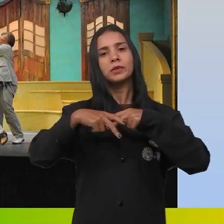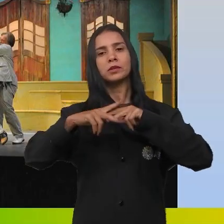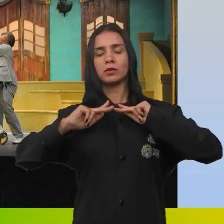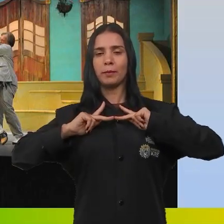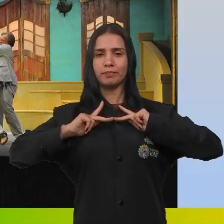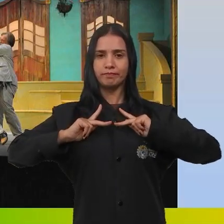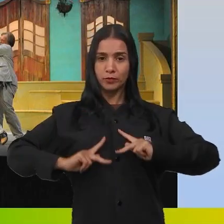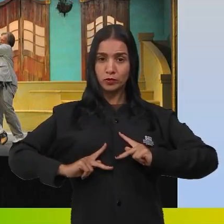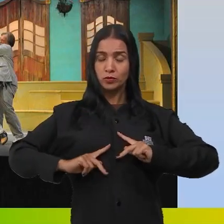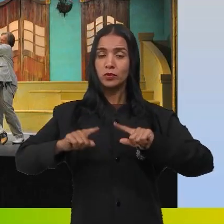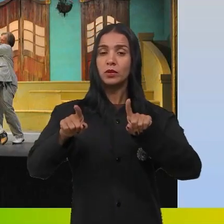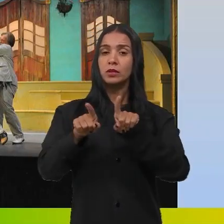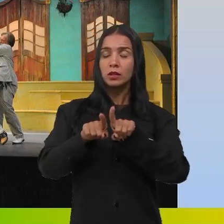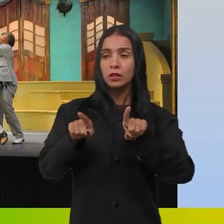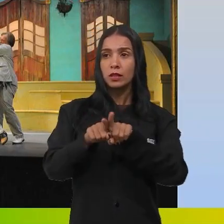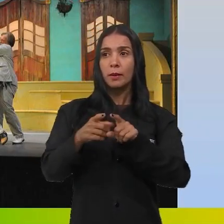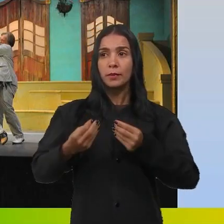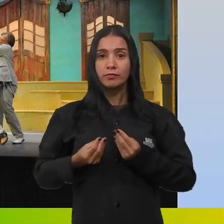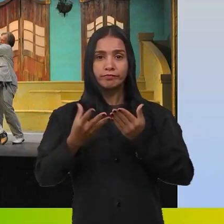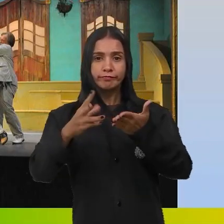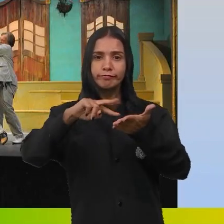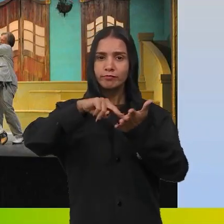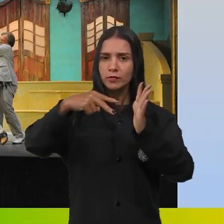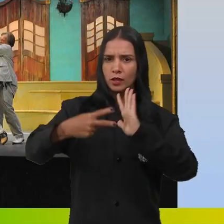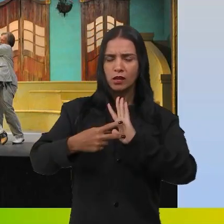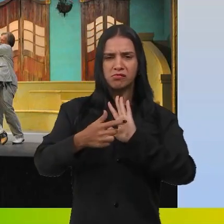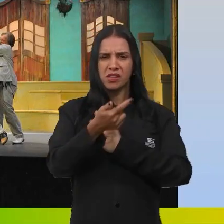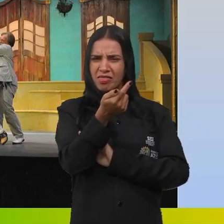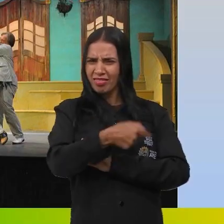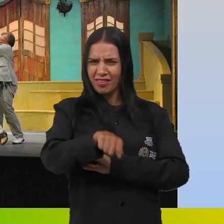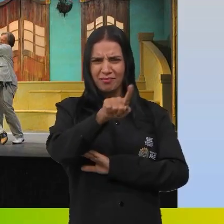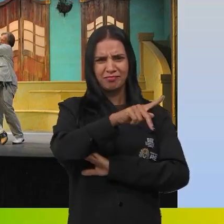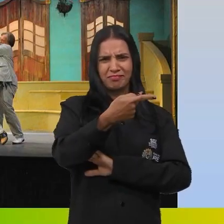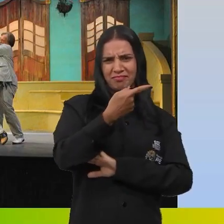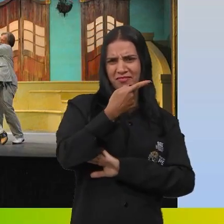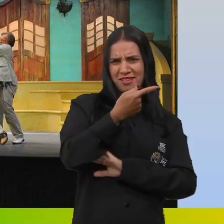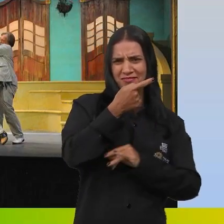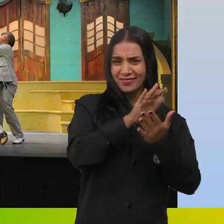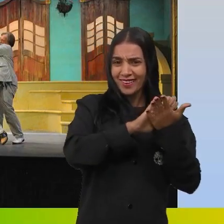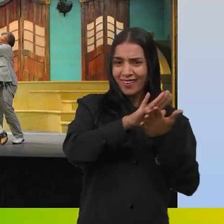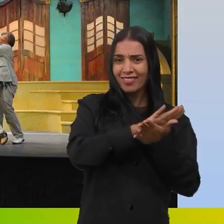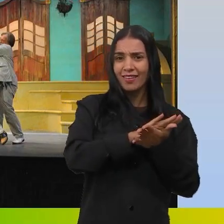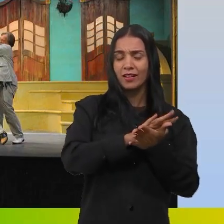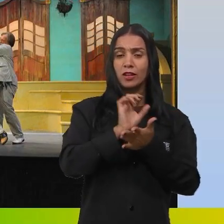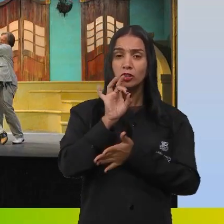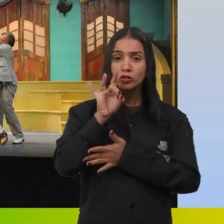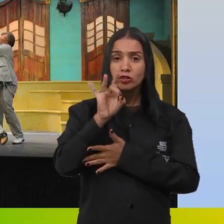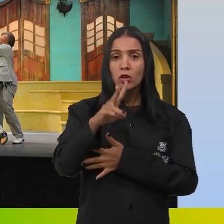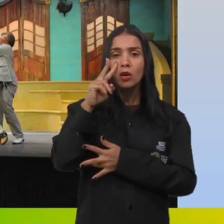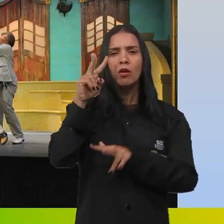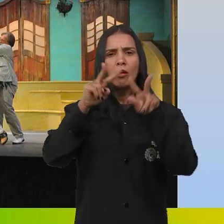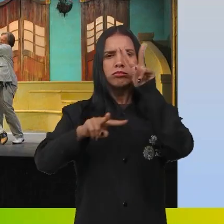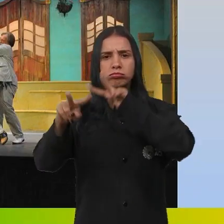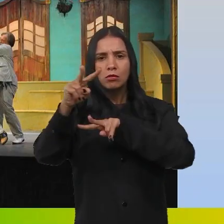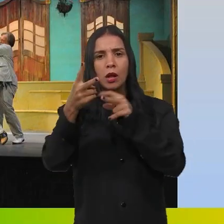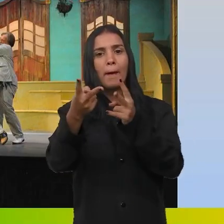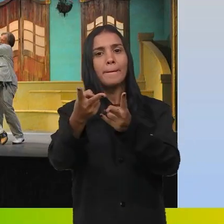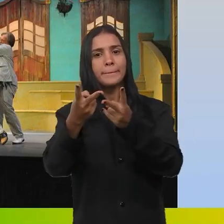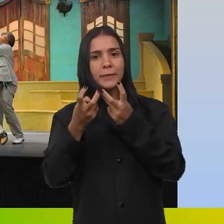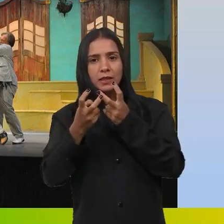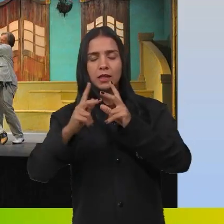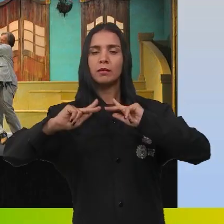significados dramáticos sem a necessidade de palavras. E essa comparação, ela mostra como a postura,